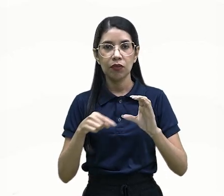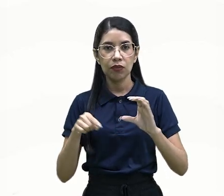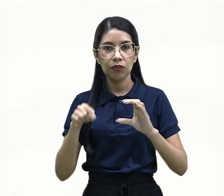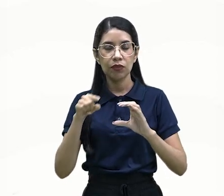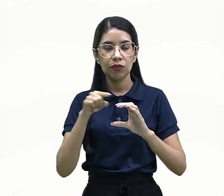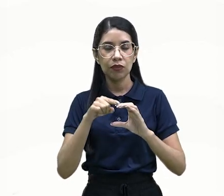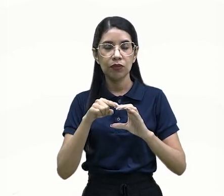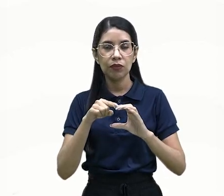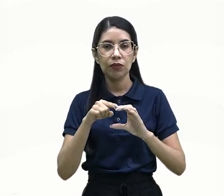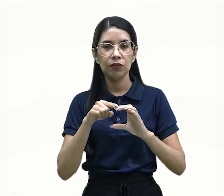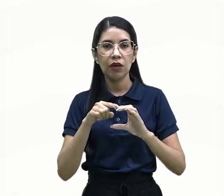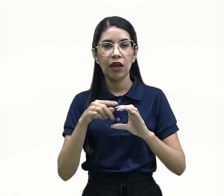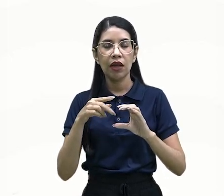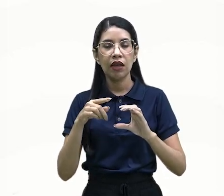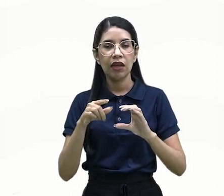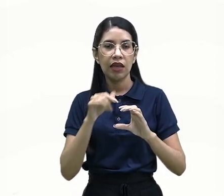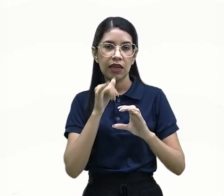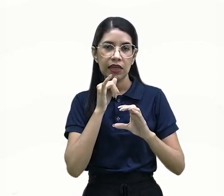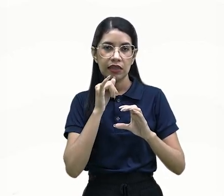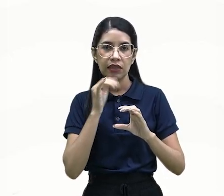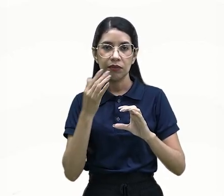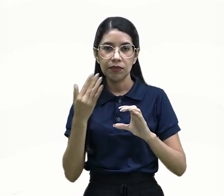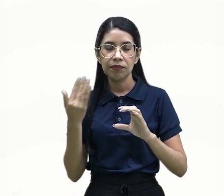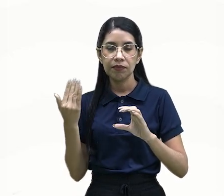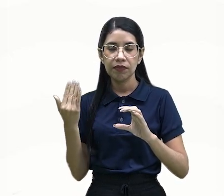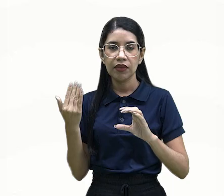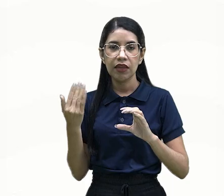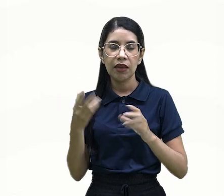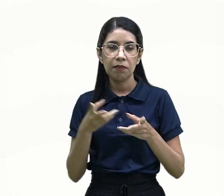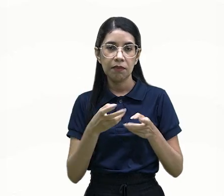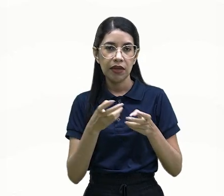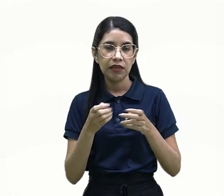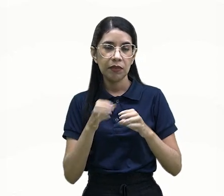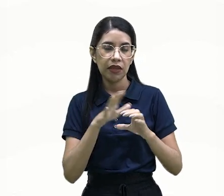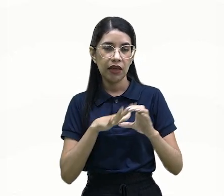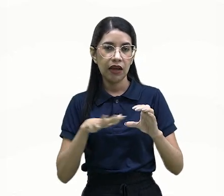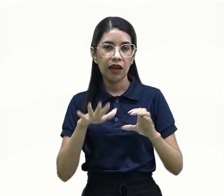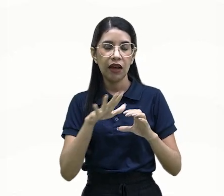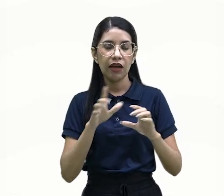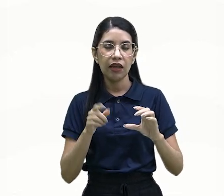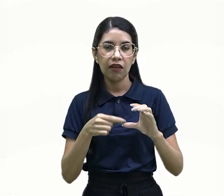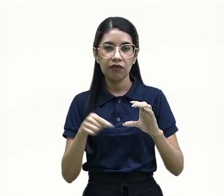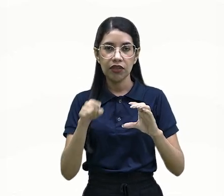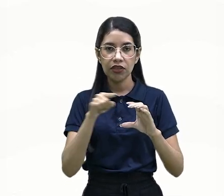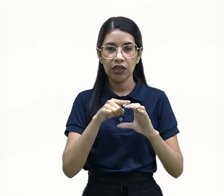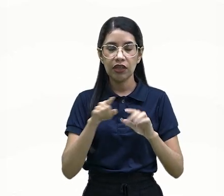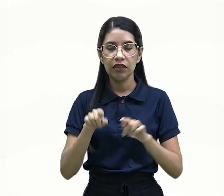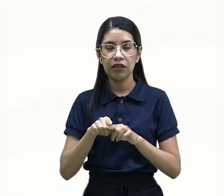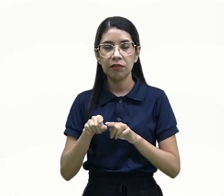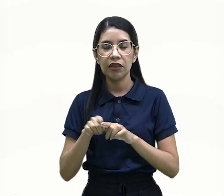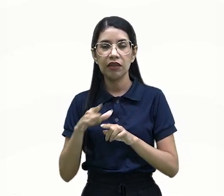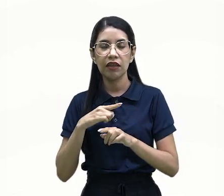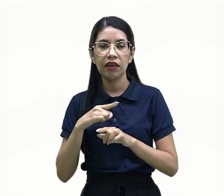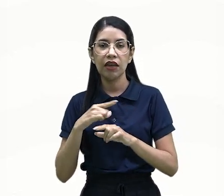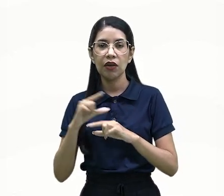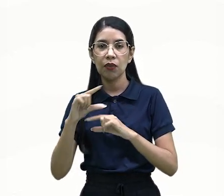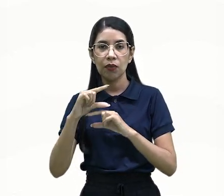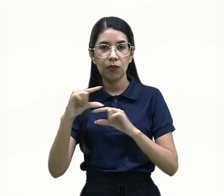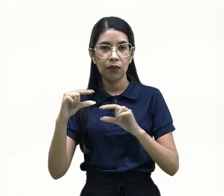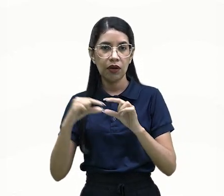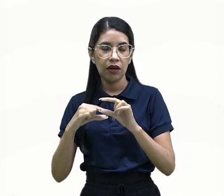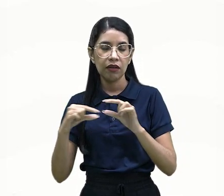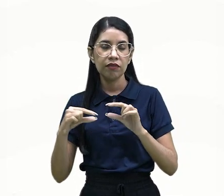o caso aí da penicilina, a gente consegue perceber algumas regiões com ciclos, e também temos os heteroátomos, né, que